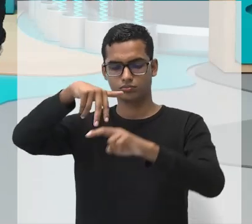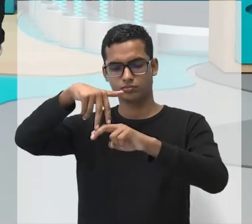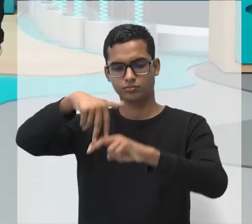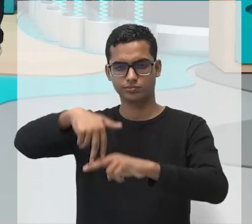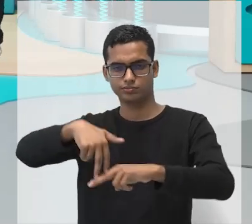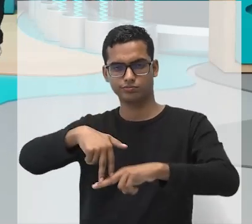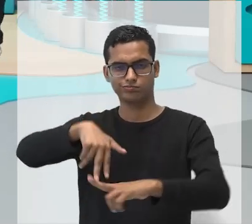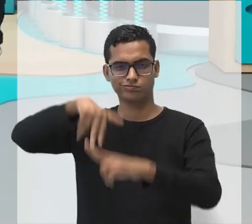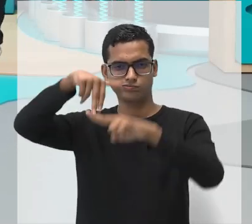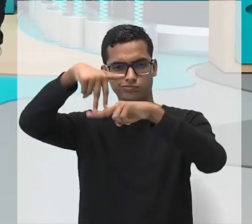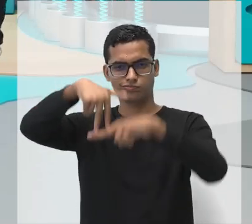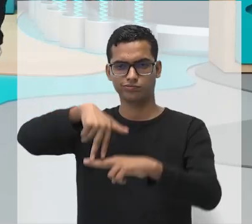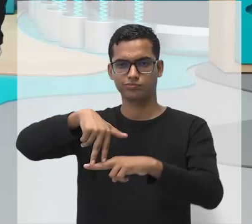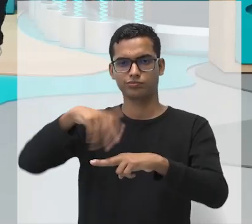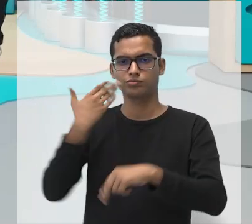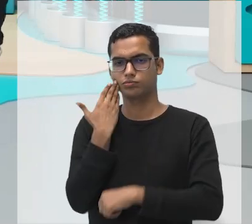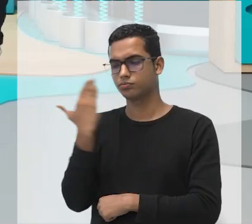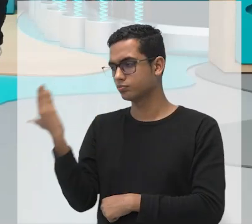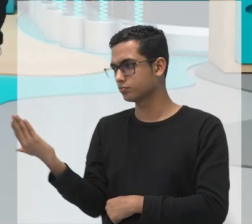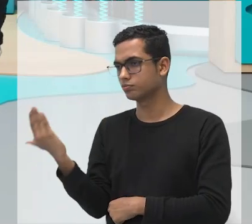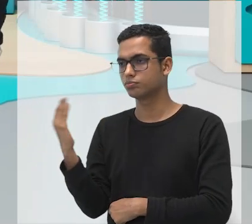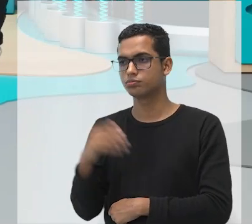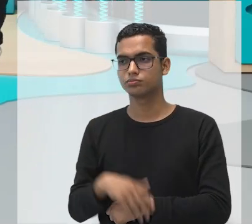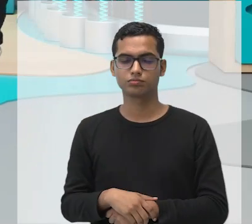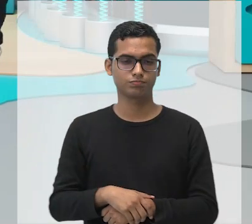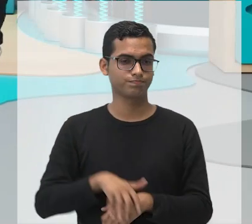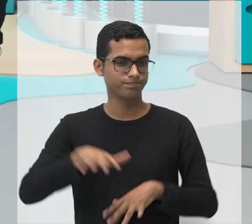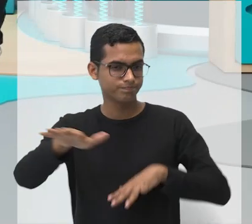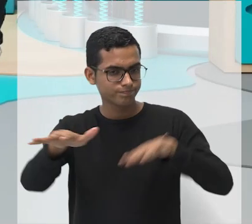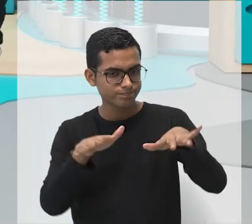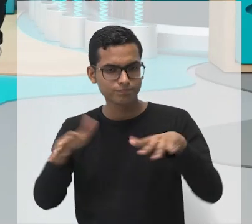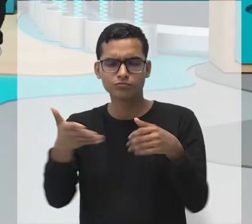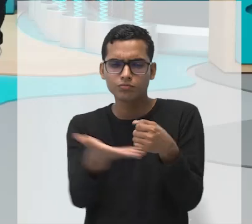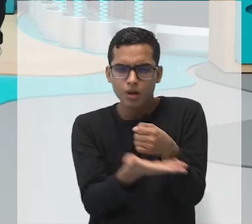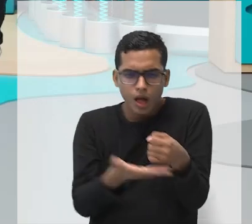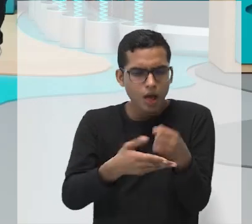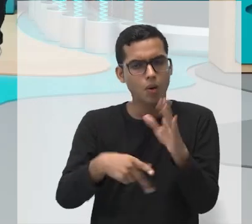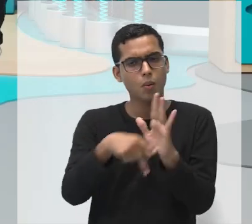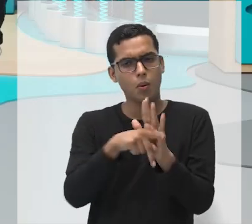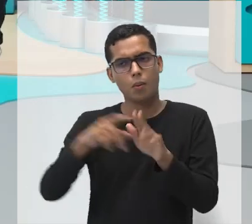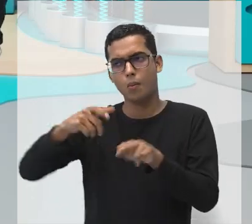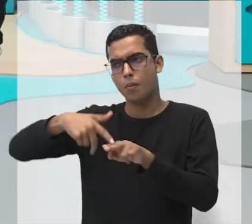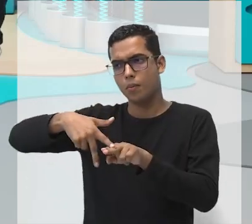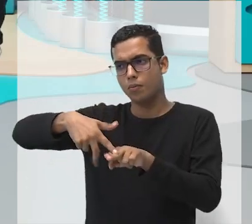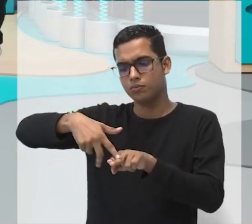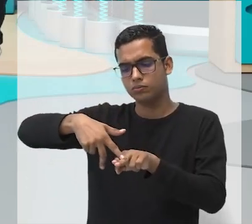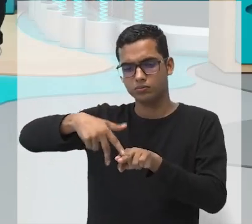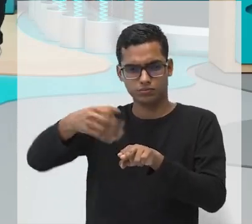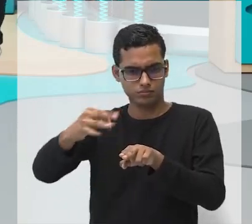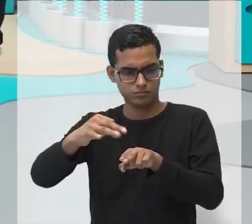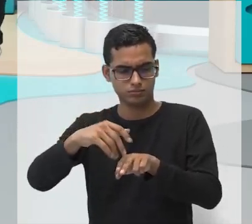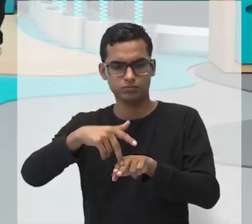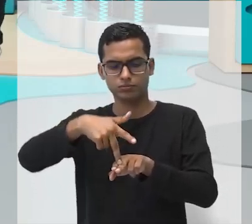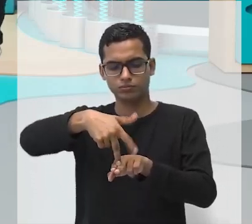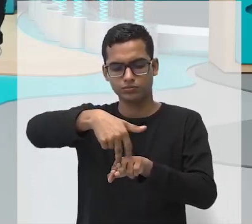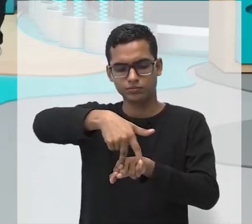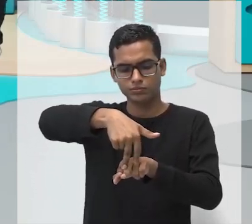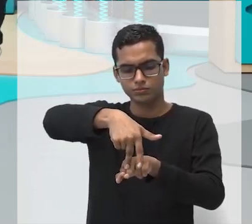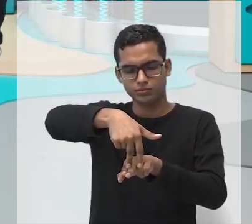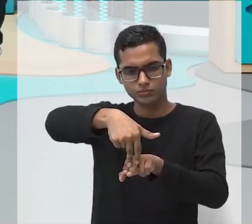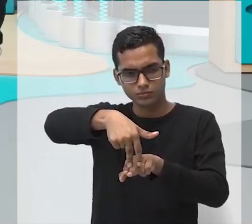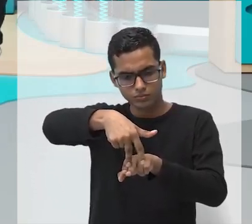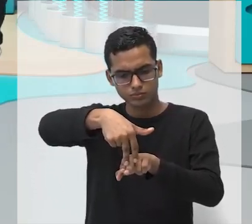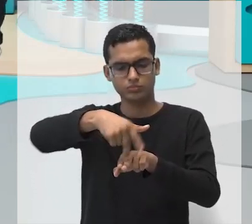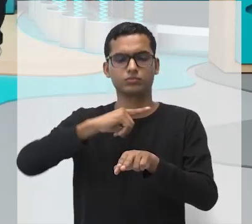Ok. O ollie, ou ollie, é a manobra mais básica que tem no skate, tá certo? Que consiste